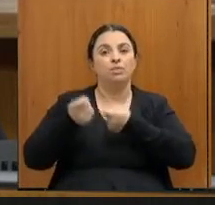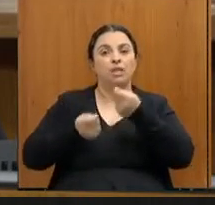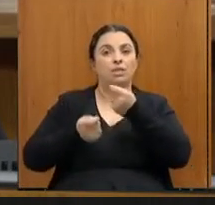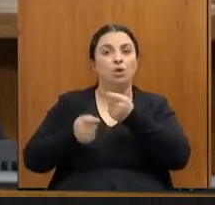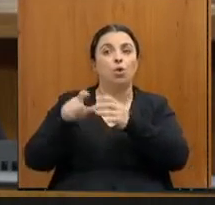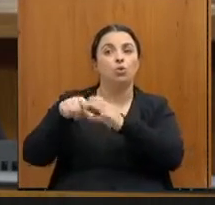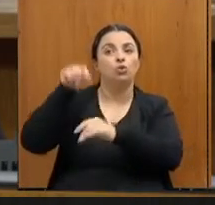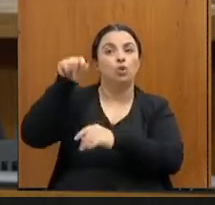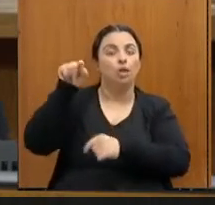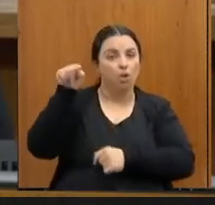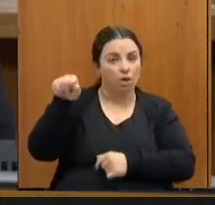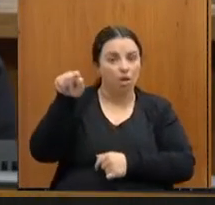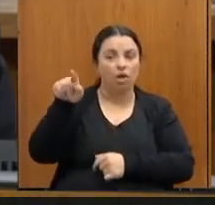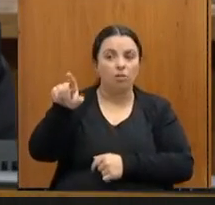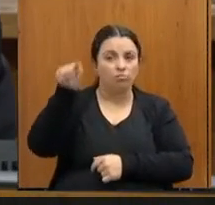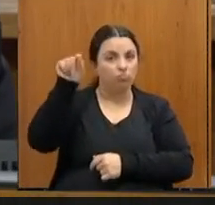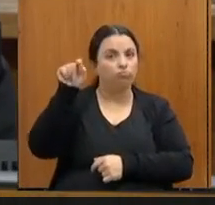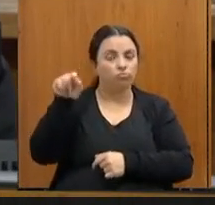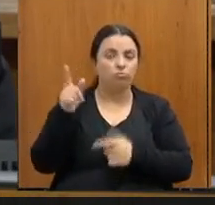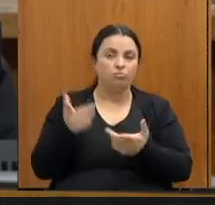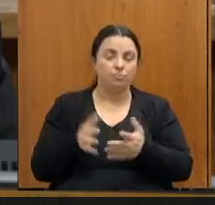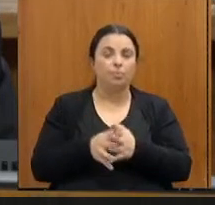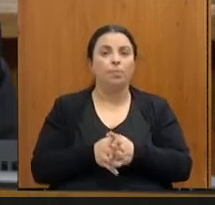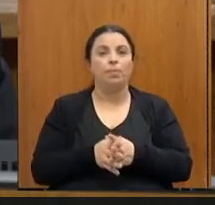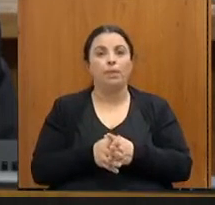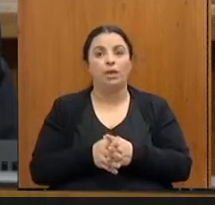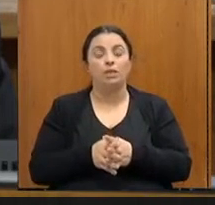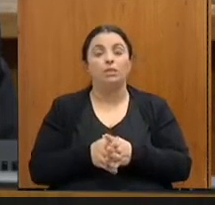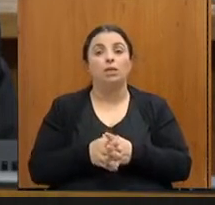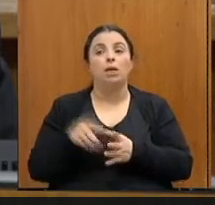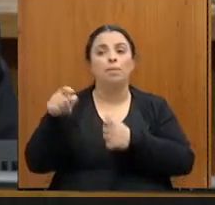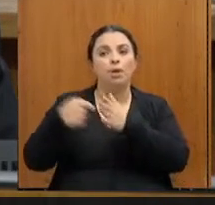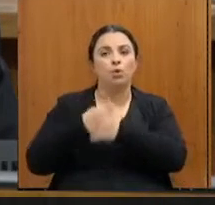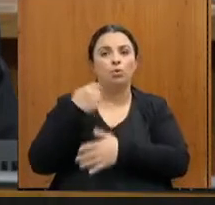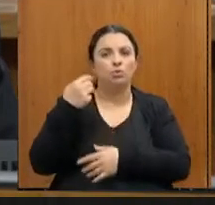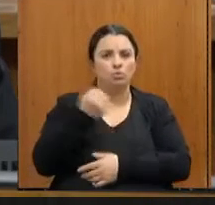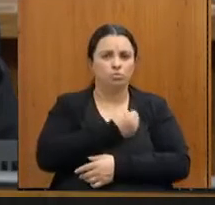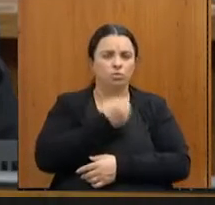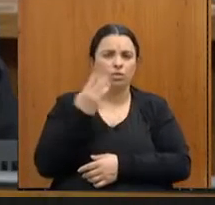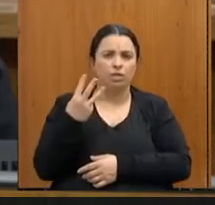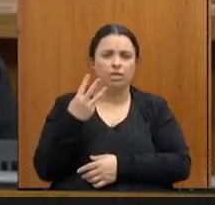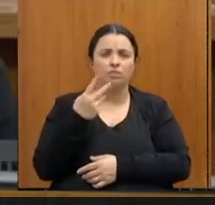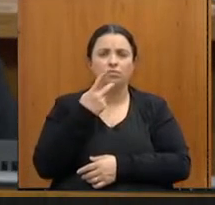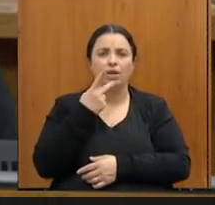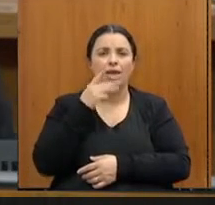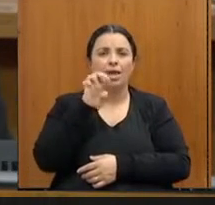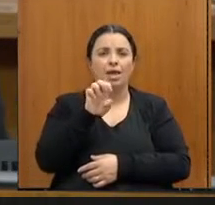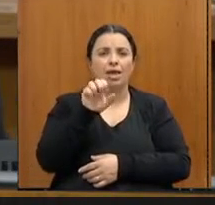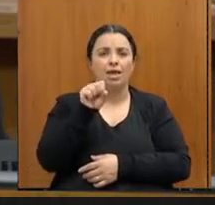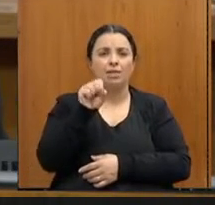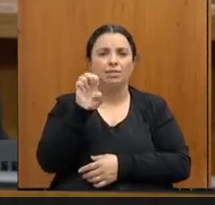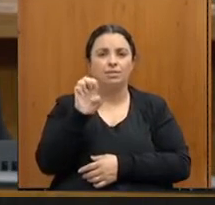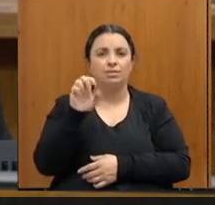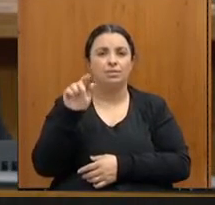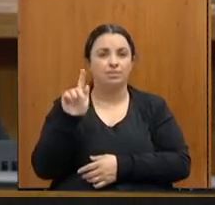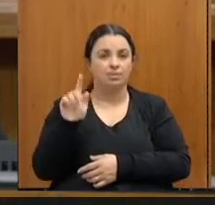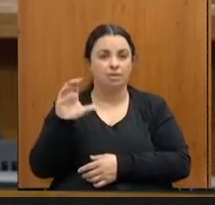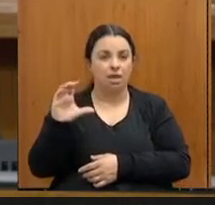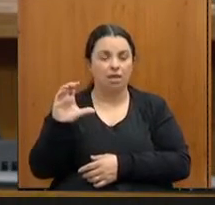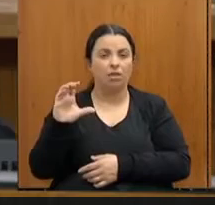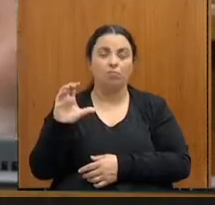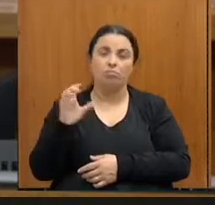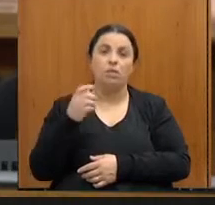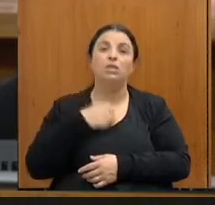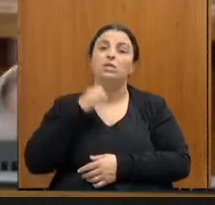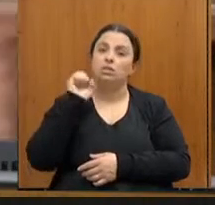o background check que se realiza e a terceira sobre exec né É eu